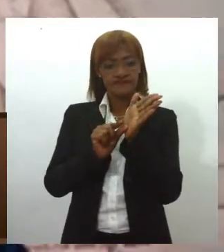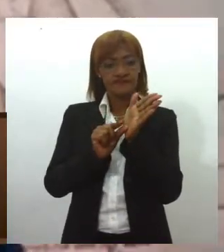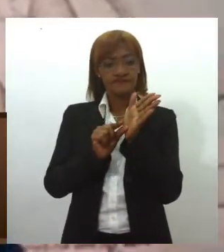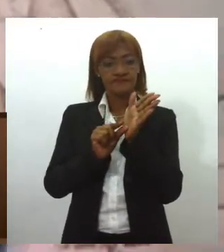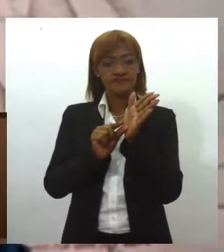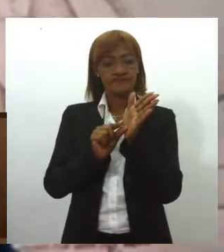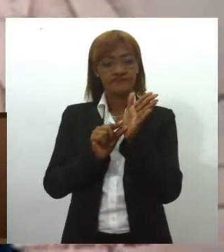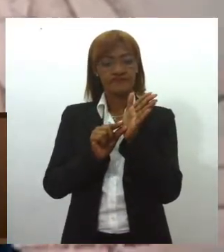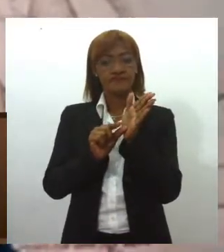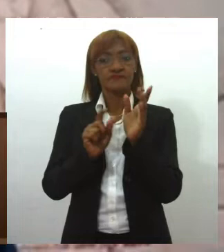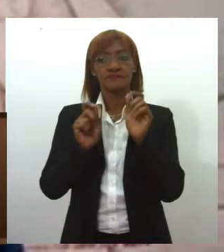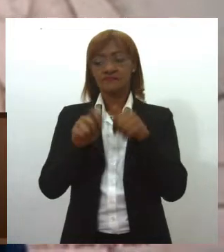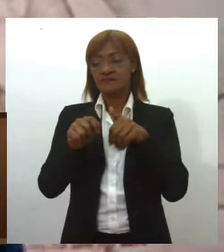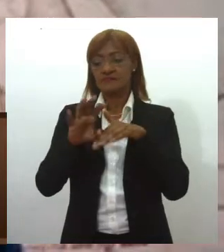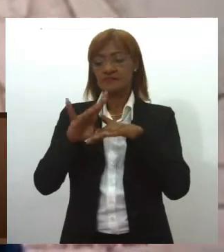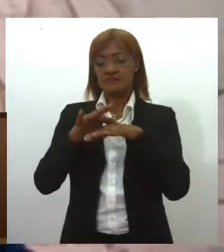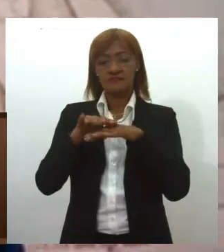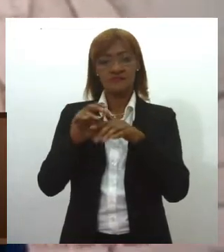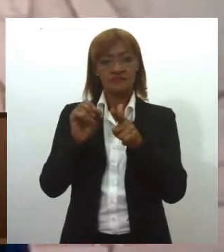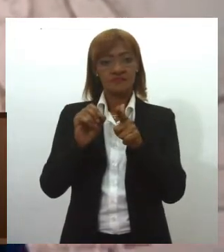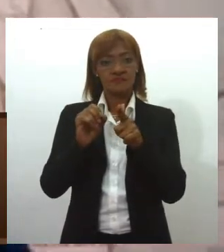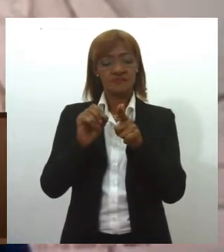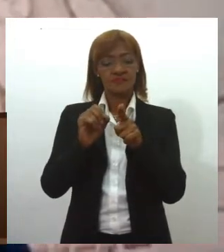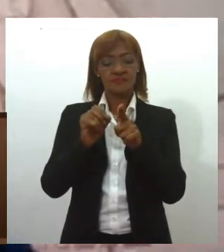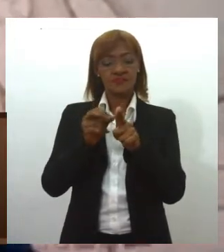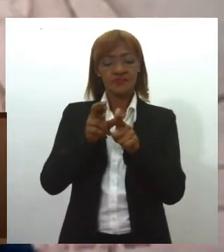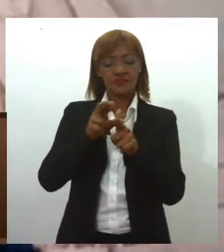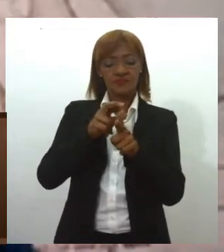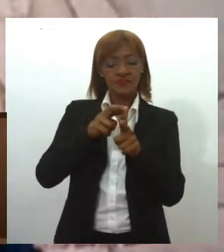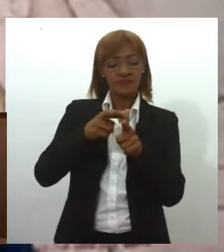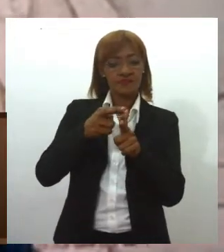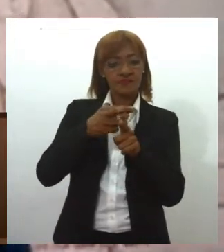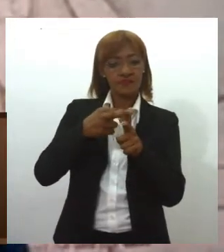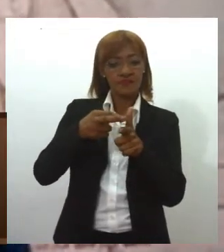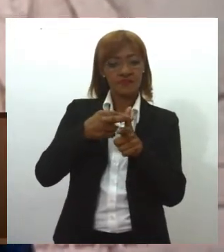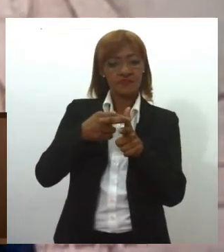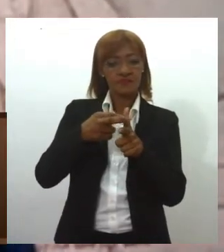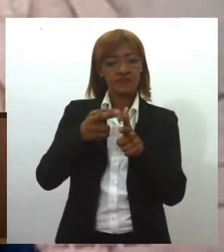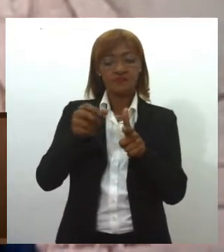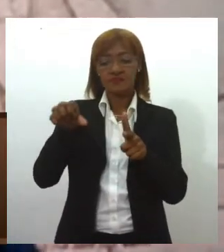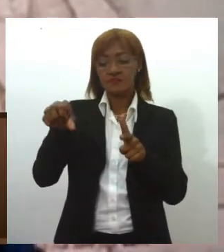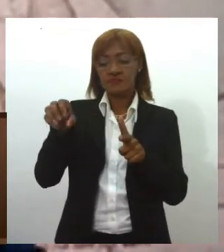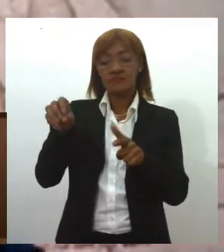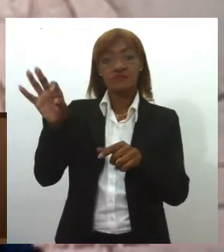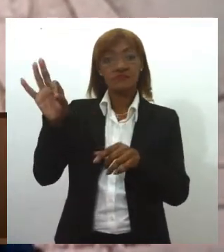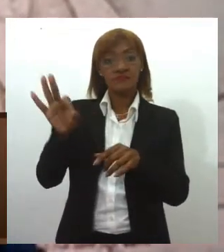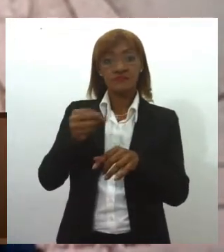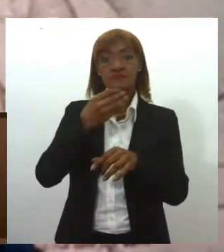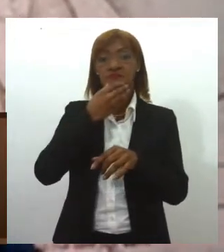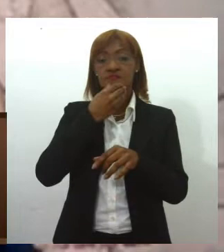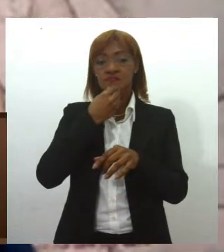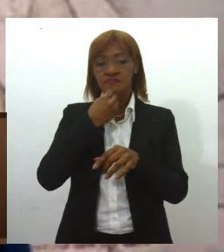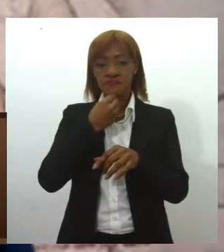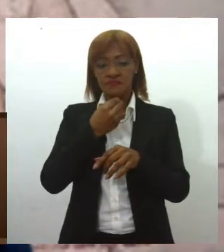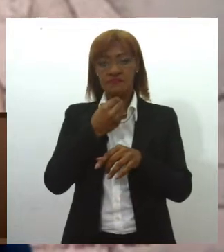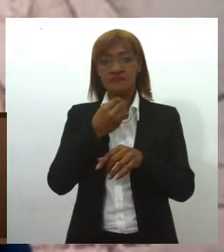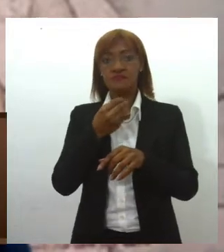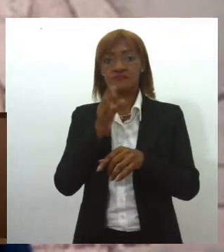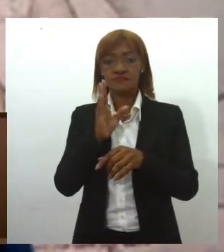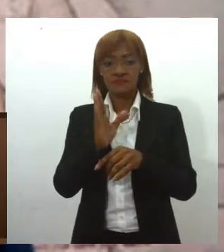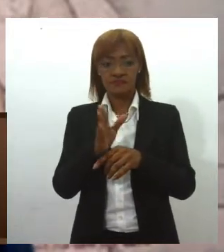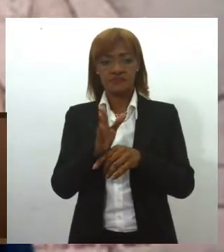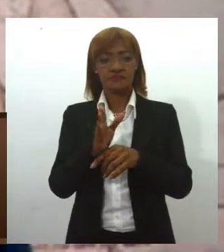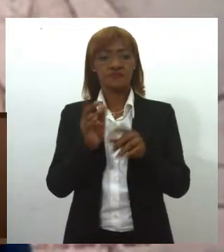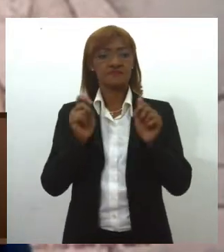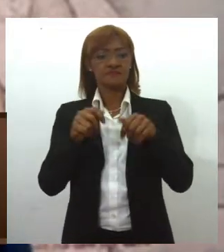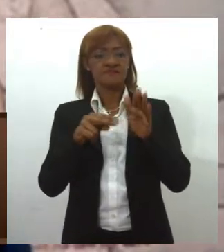for o estágio da doença. Então, até 90% dos homens se curam do câncer de próstata, seja com